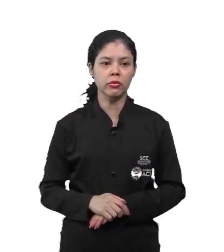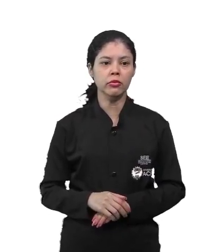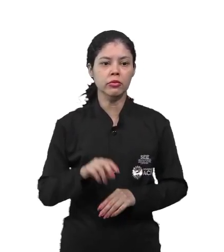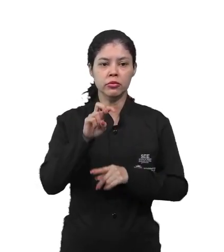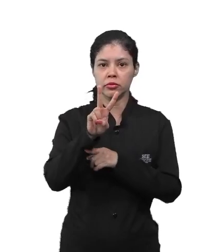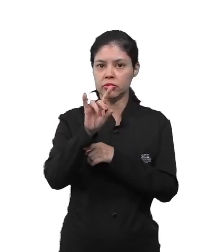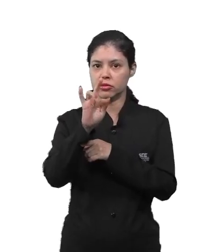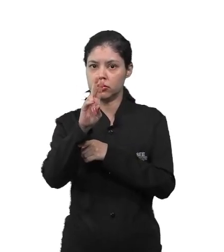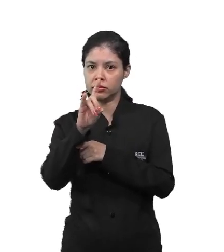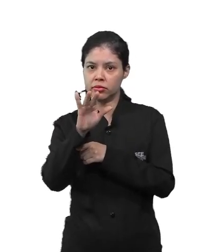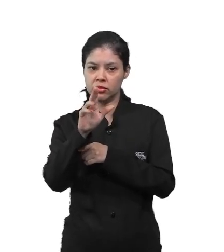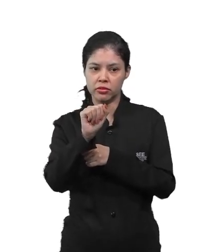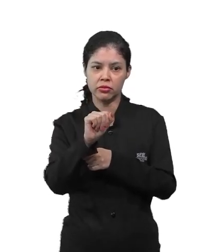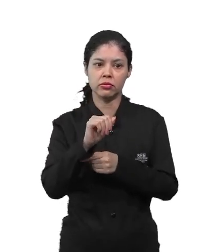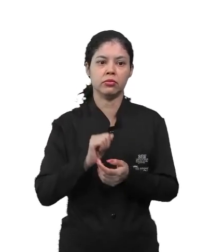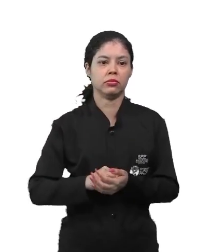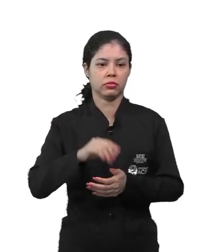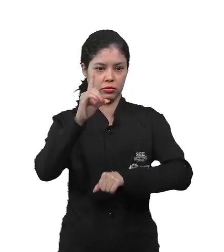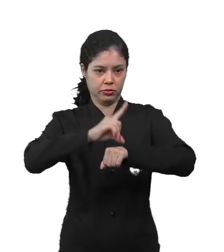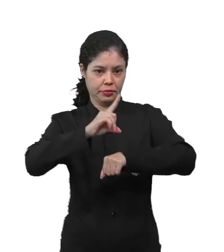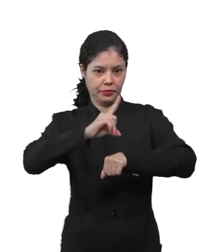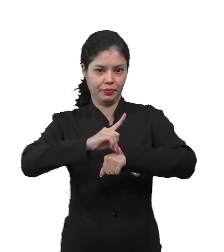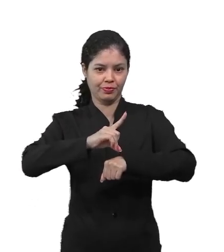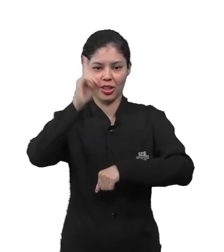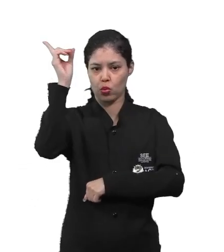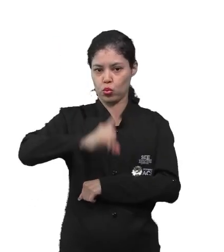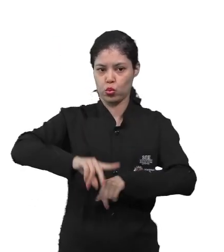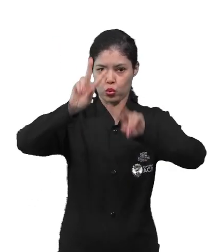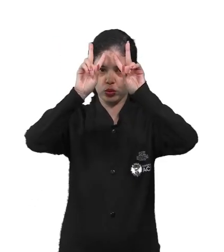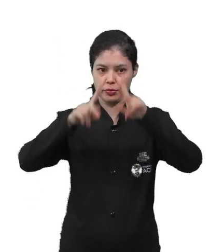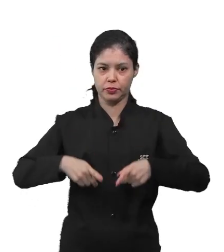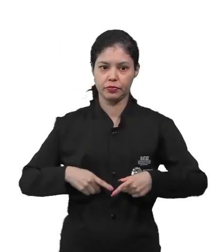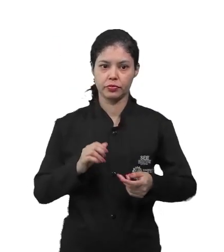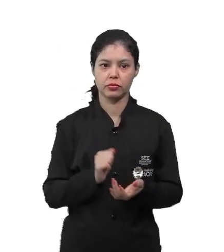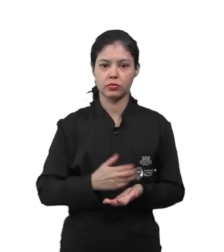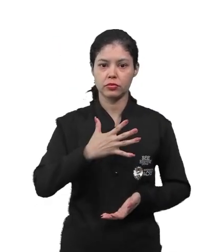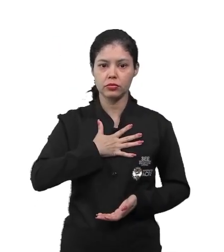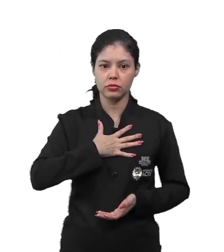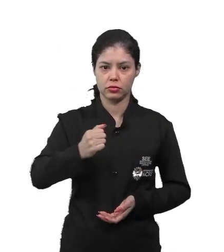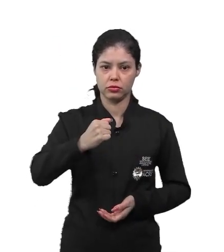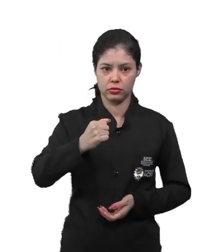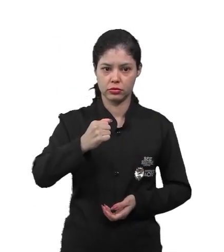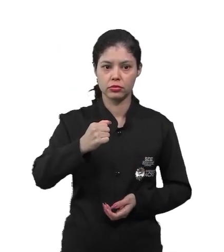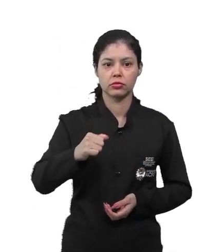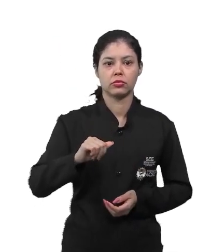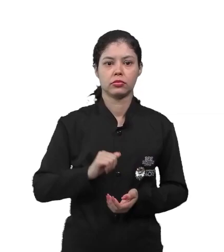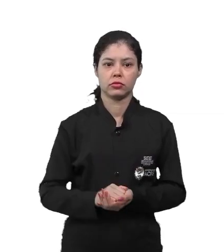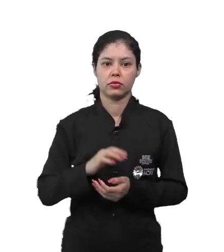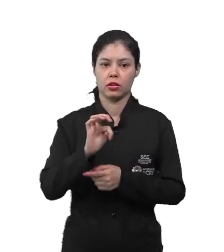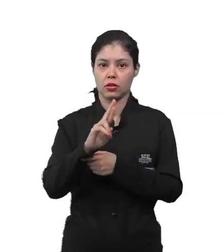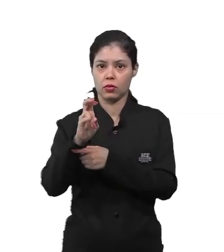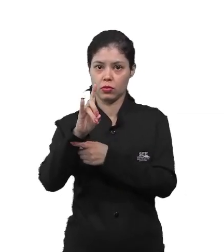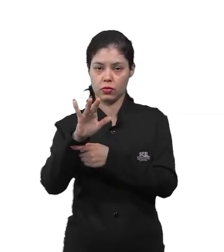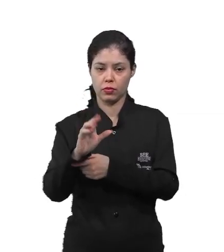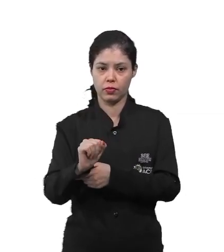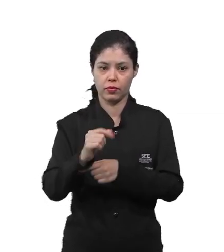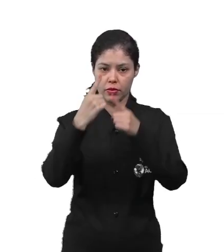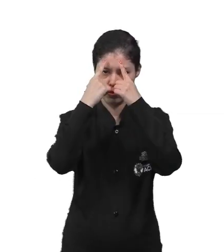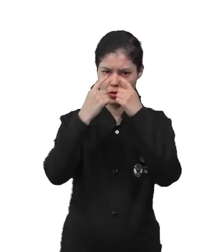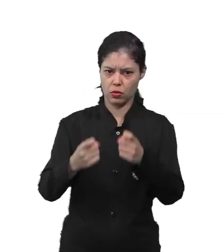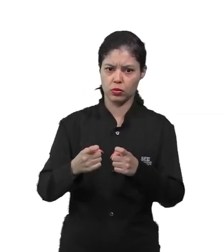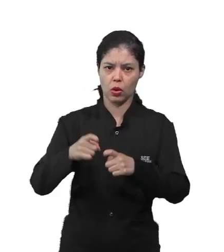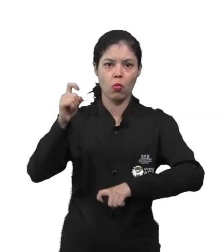Violações dos direitos humanos, como homicídios, torturas e violência sexual.